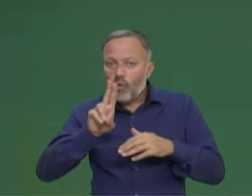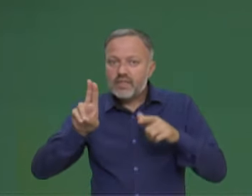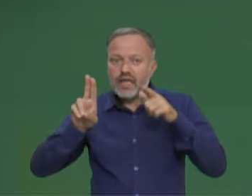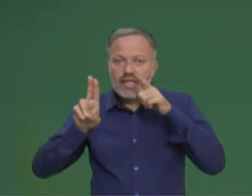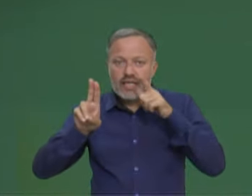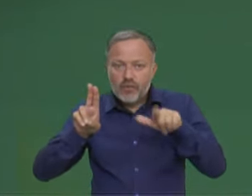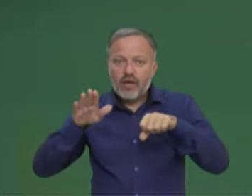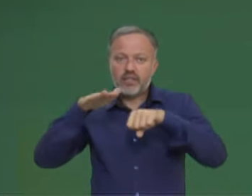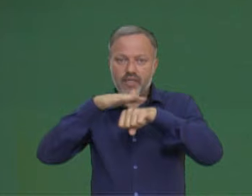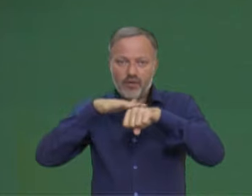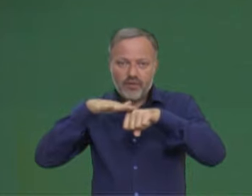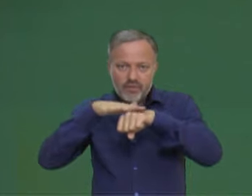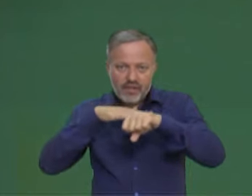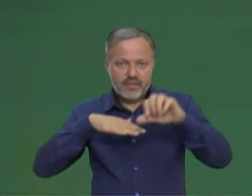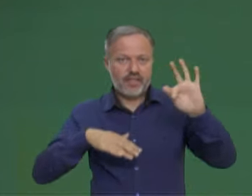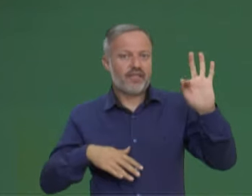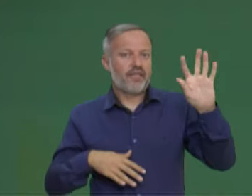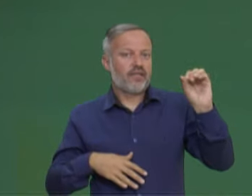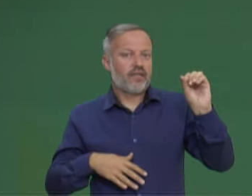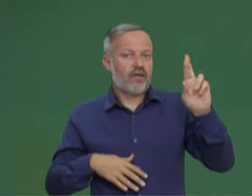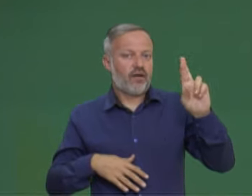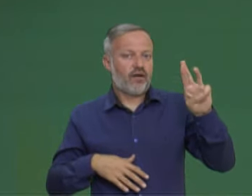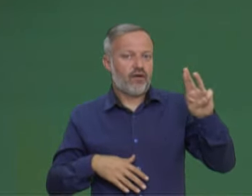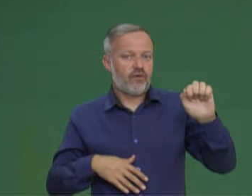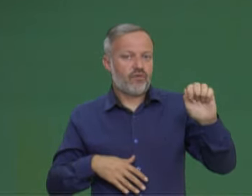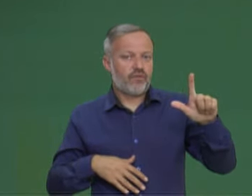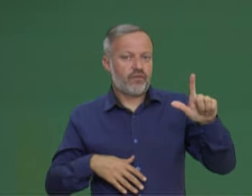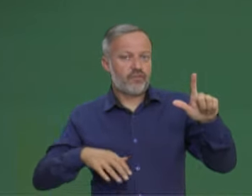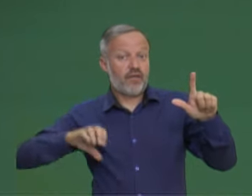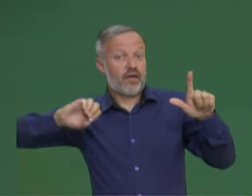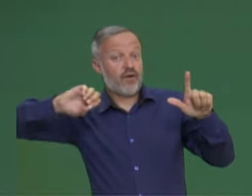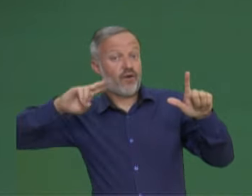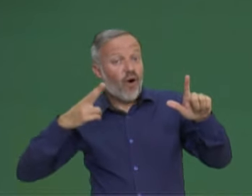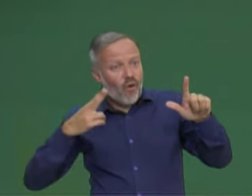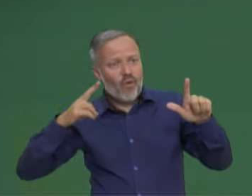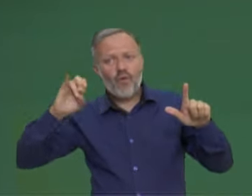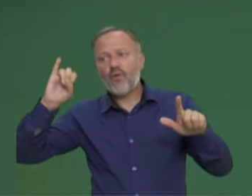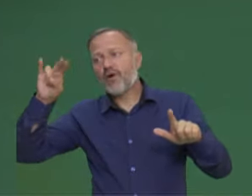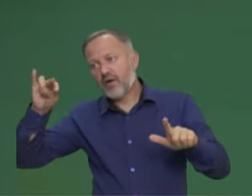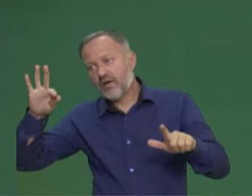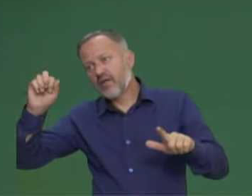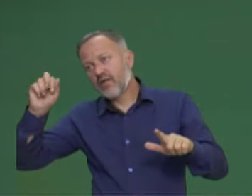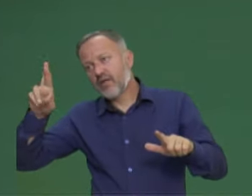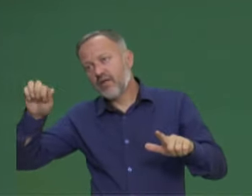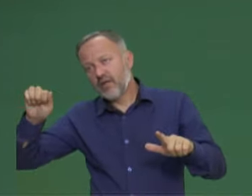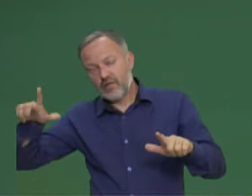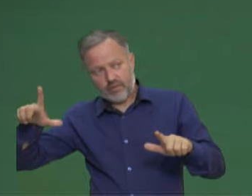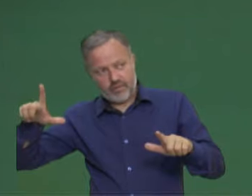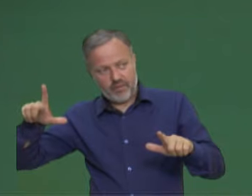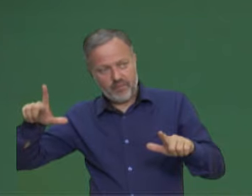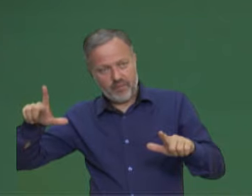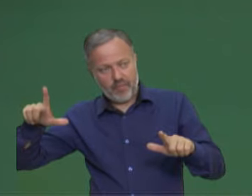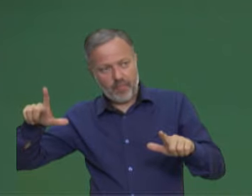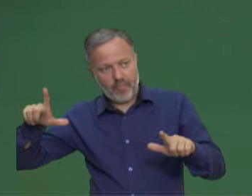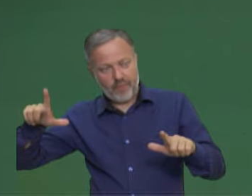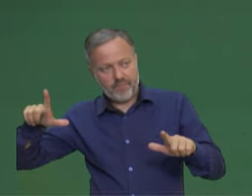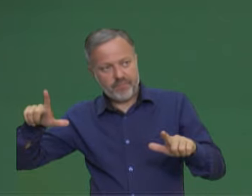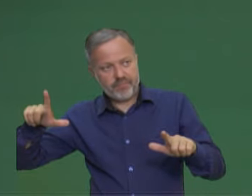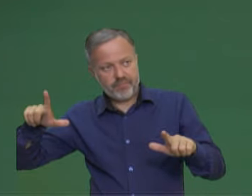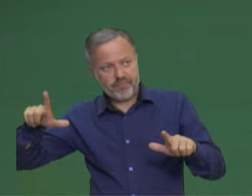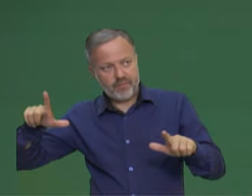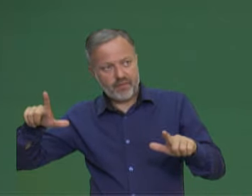diferença, certo? Em contrapartida, vosotros e vosotras, que é a segunda pessoa do plural, ou seja,